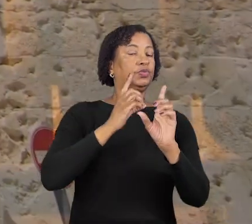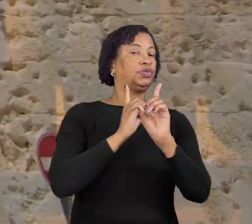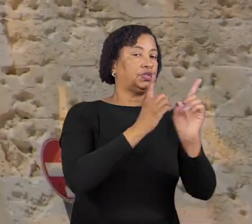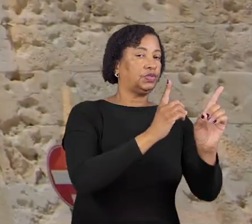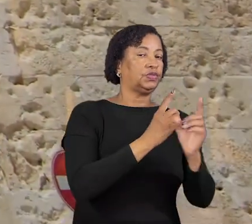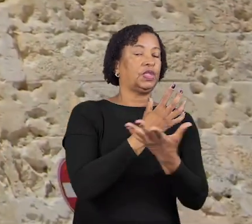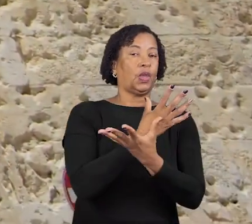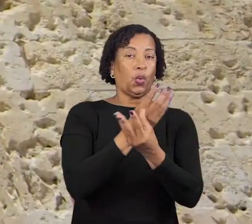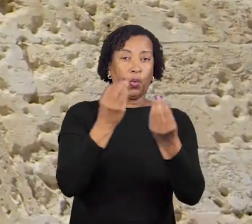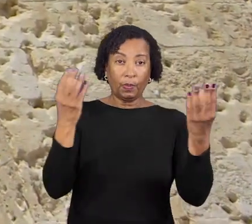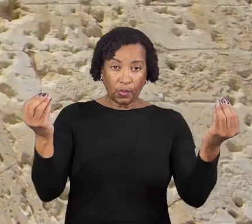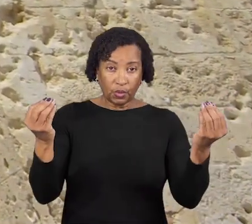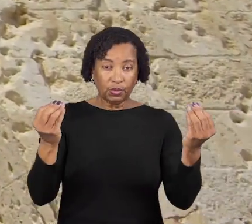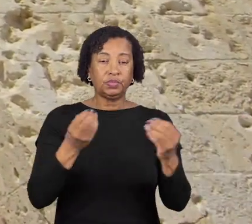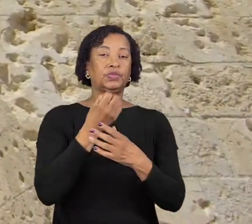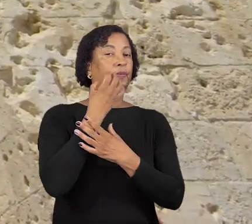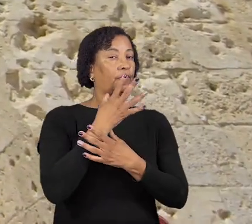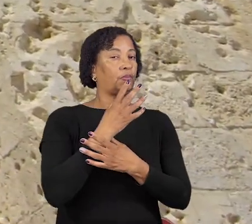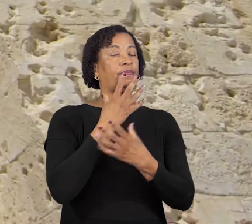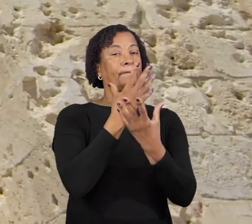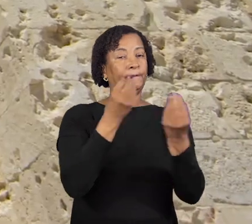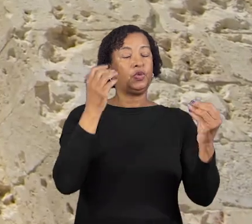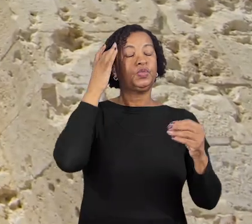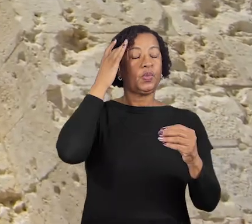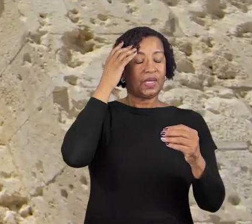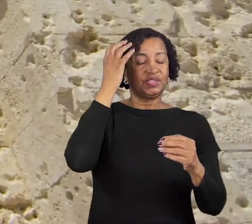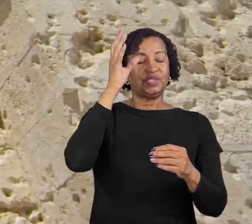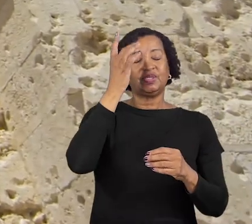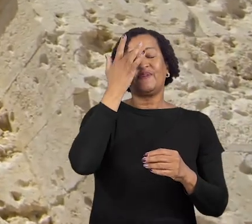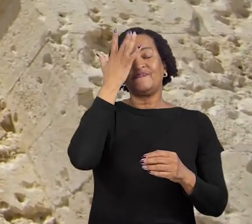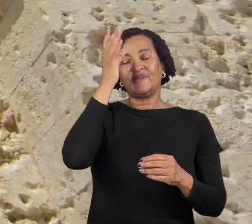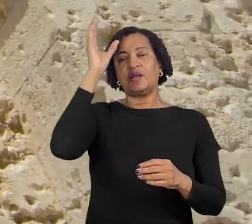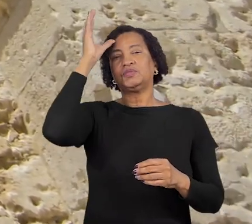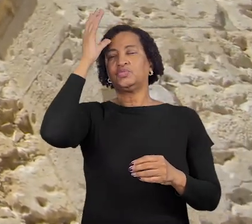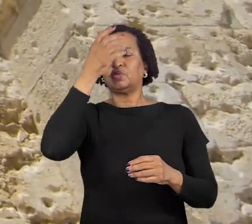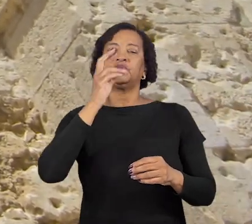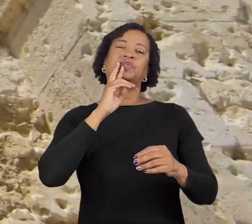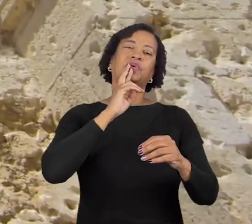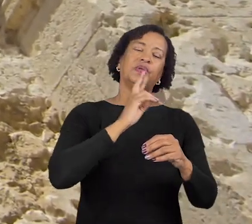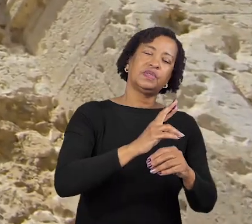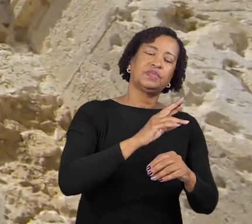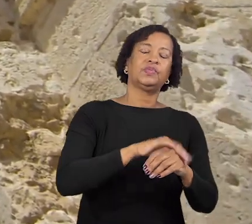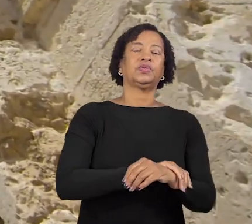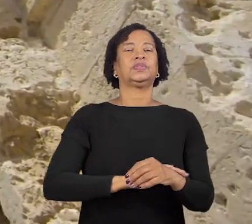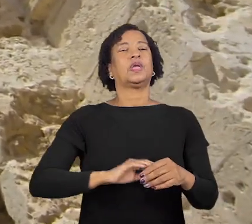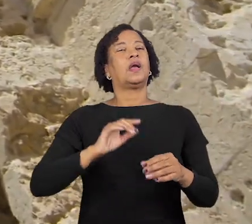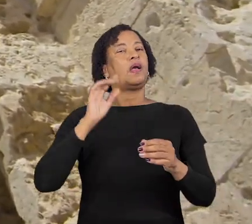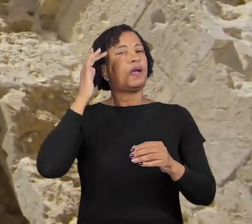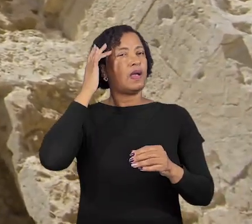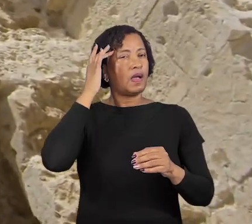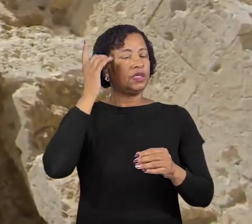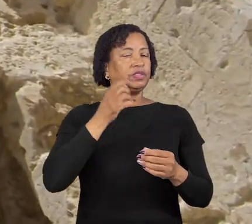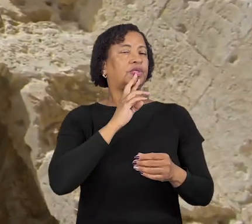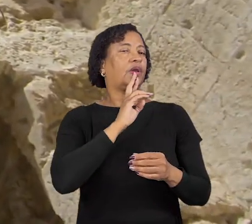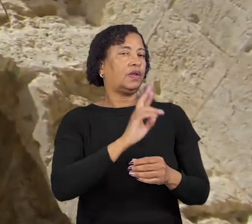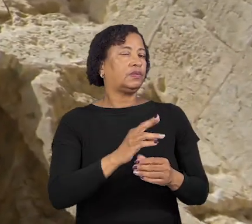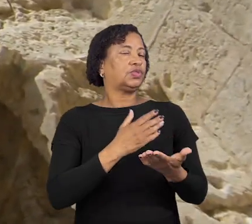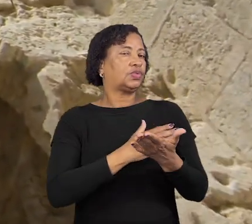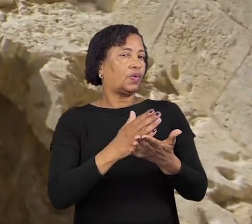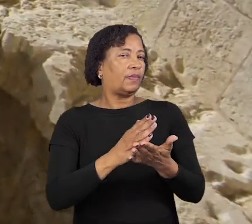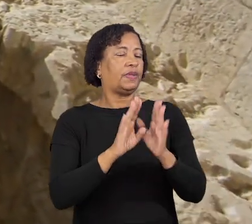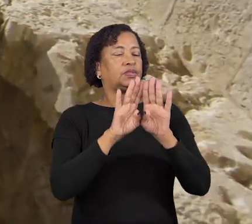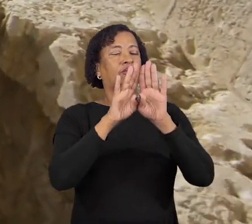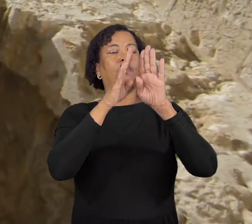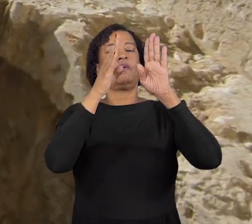poucos. Os muitos acham que é fácil ser uma solução e uma resposta. Esses acham que ser uma solução e uma resposta começa com uma